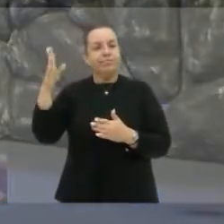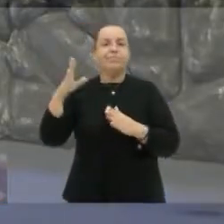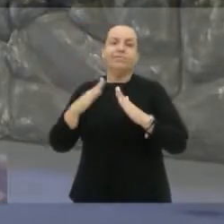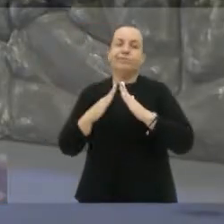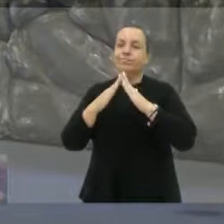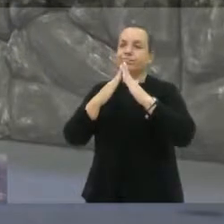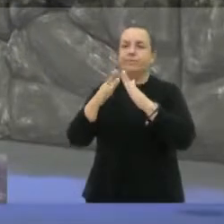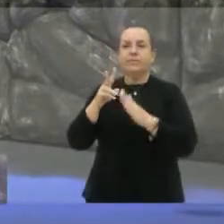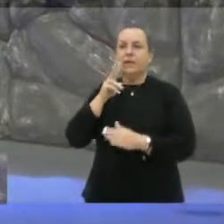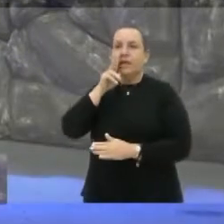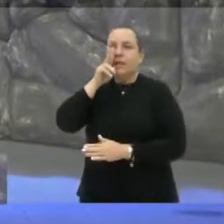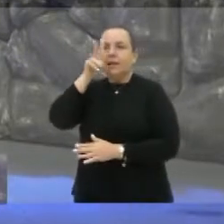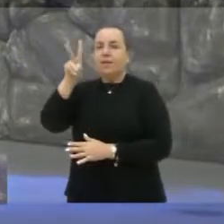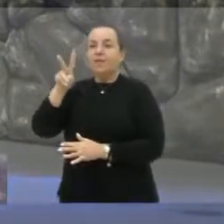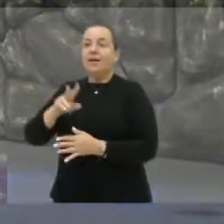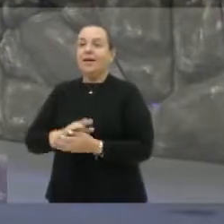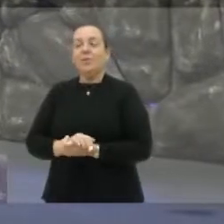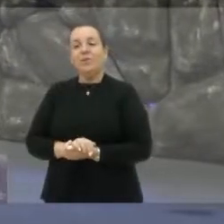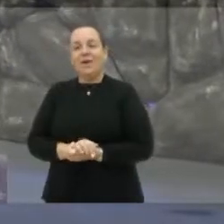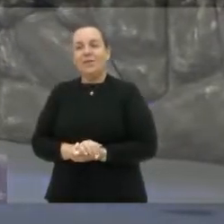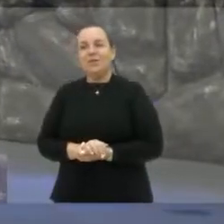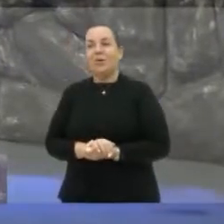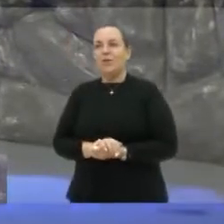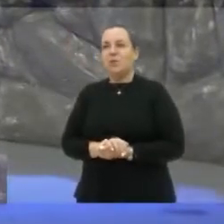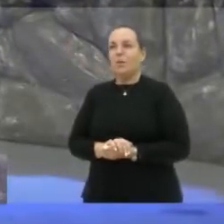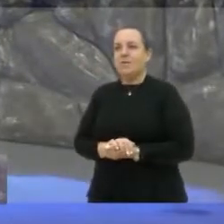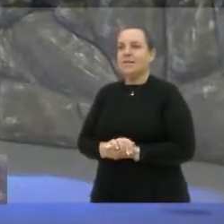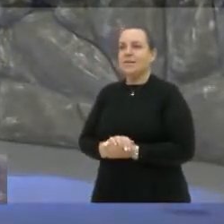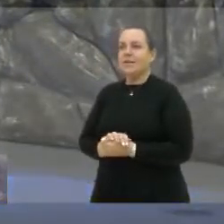do amor de Deus.